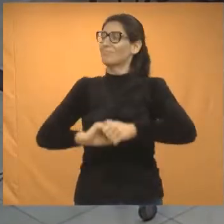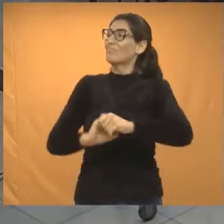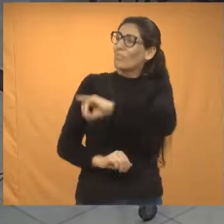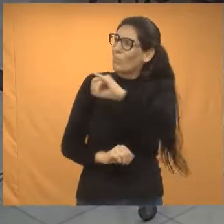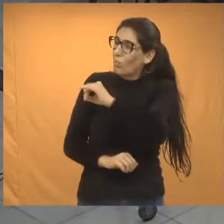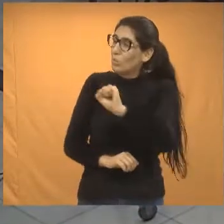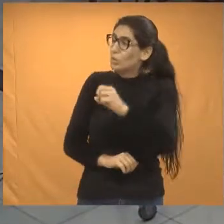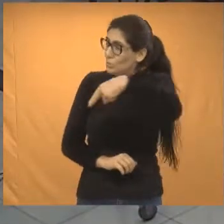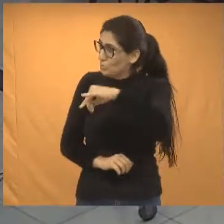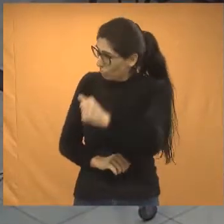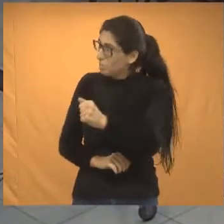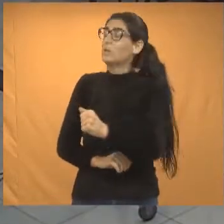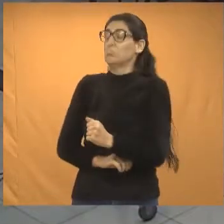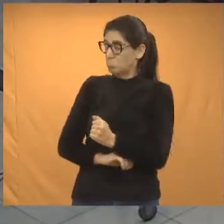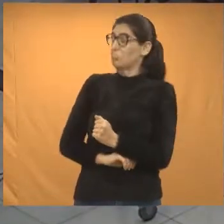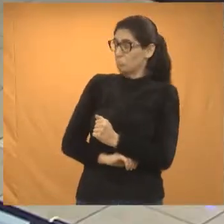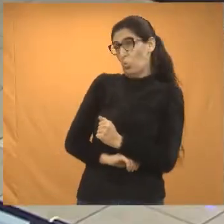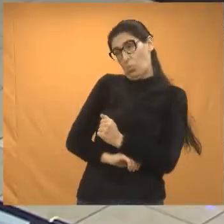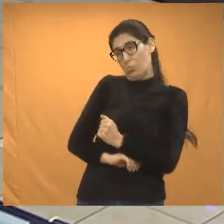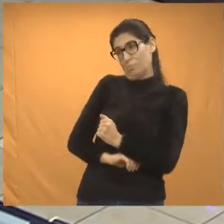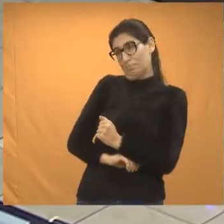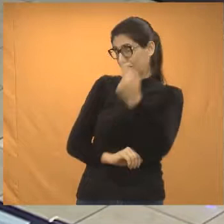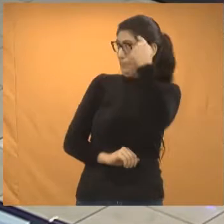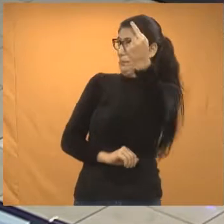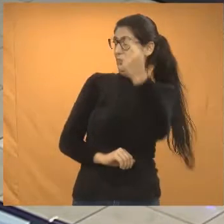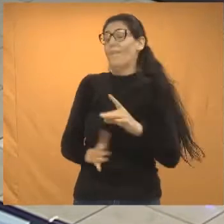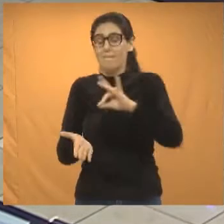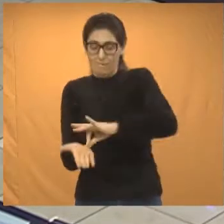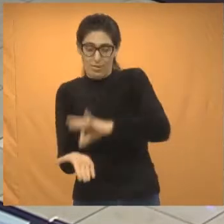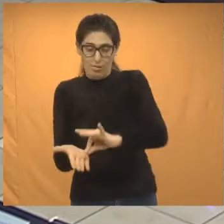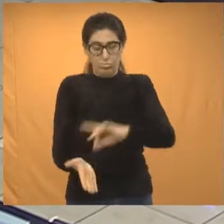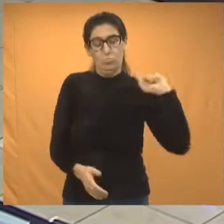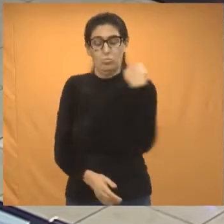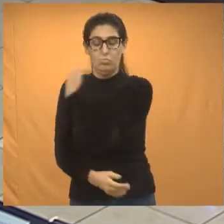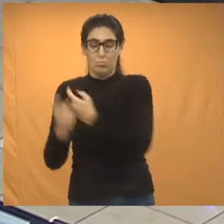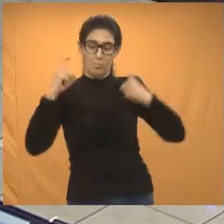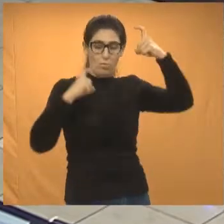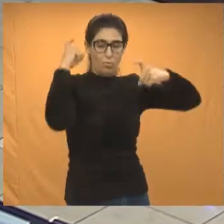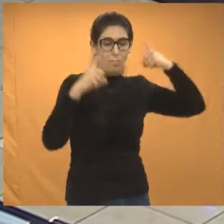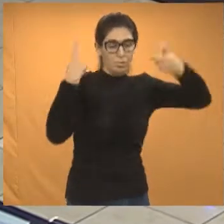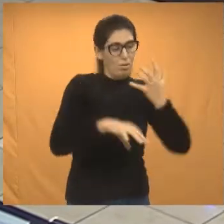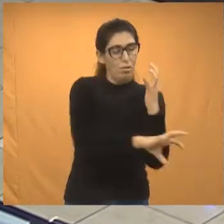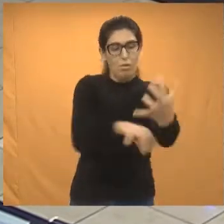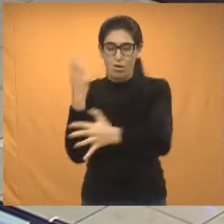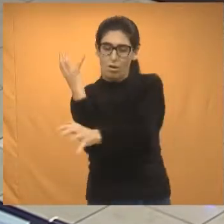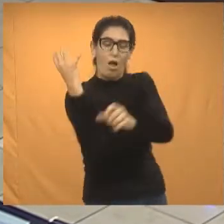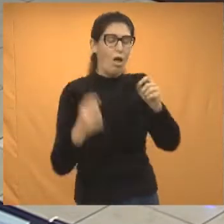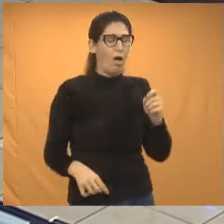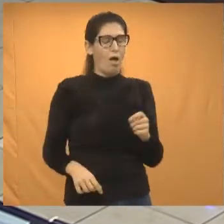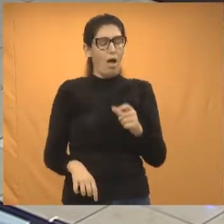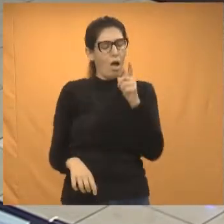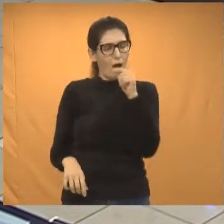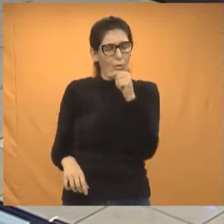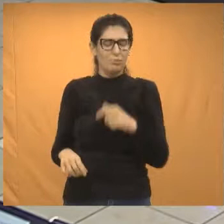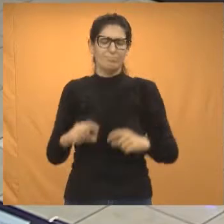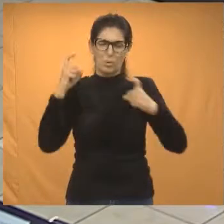pela manifestação dela, né? E é tão verdade que nós temos preocupação com o meio ambiente, com as intervenções de APP, e esse é o